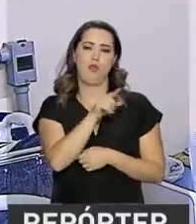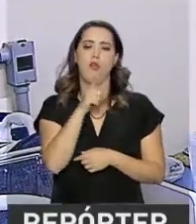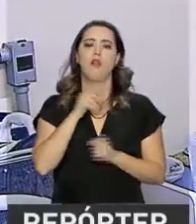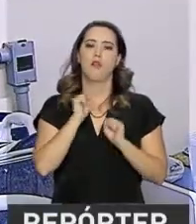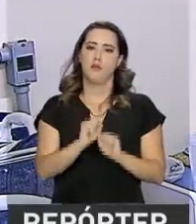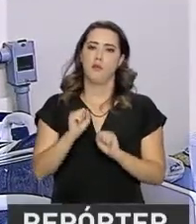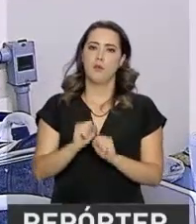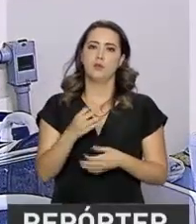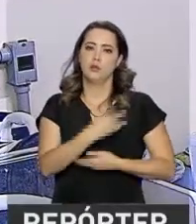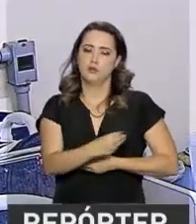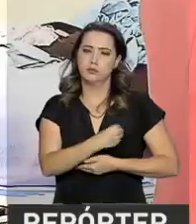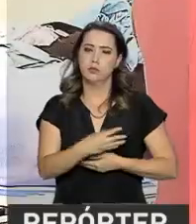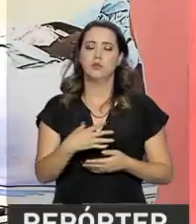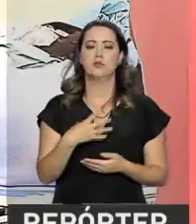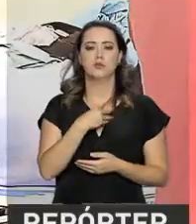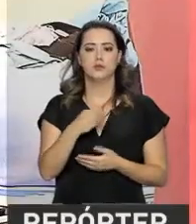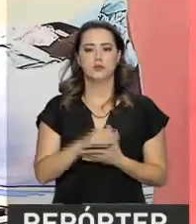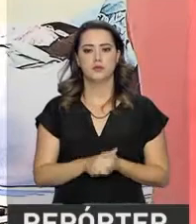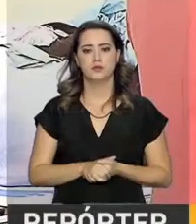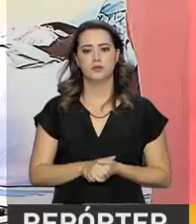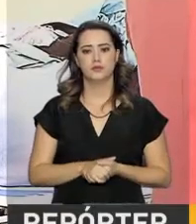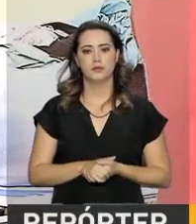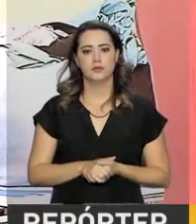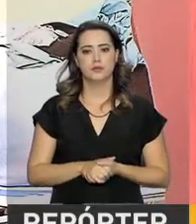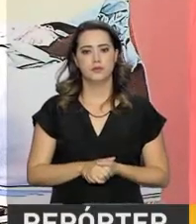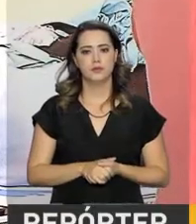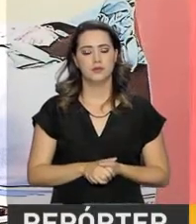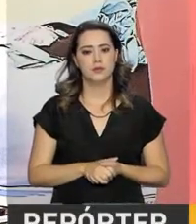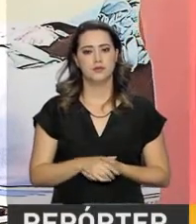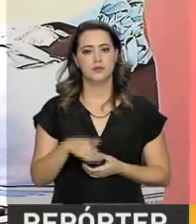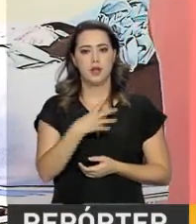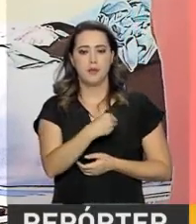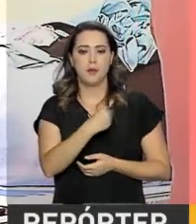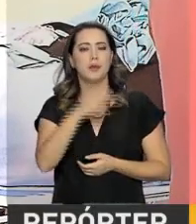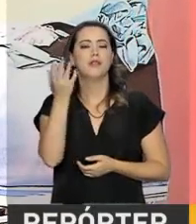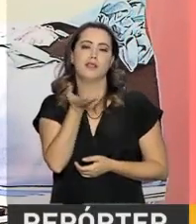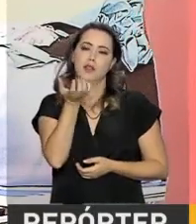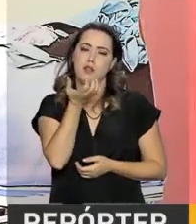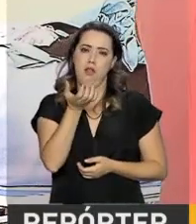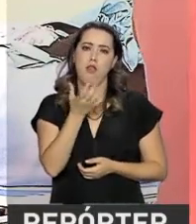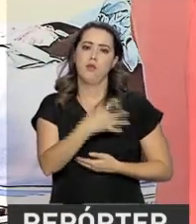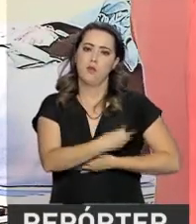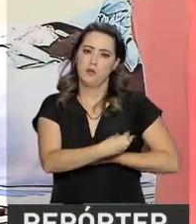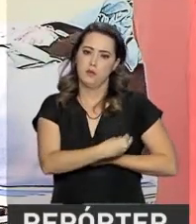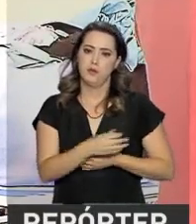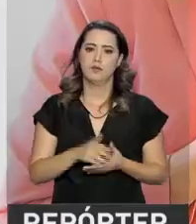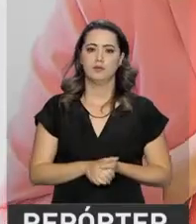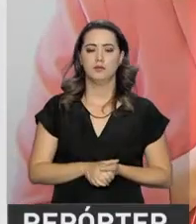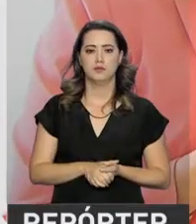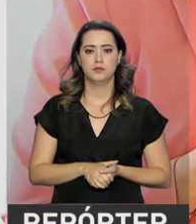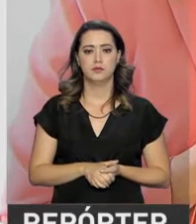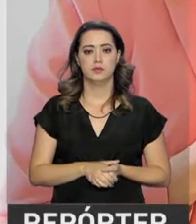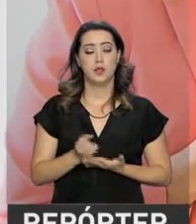é poder amamentar a filha. E mame muito. O sonho da mamãe, né? Que você pegue nos peitos.